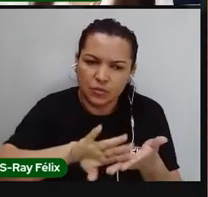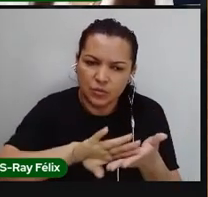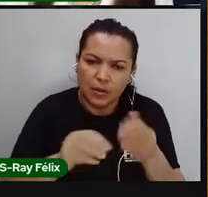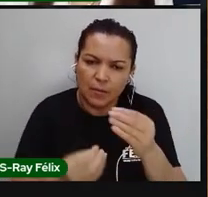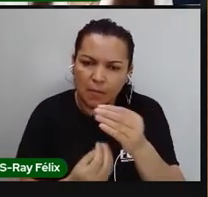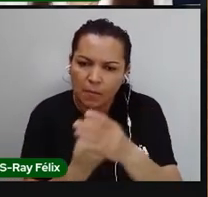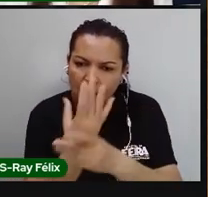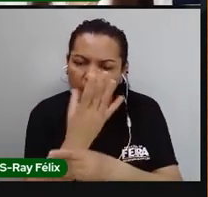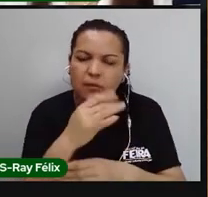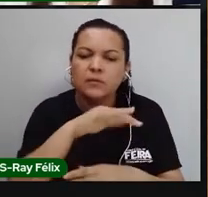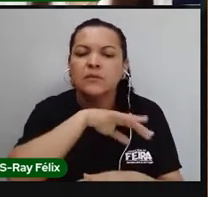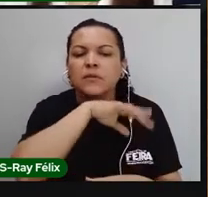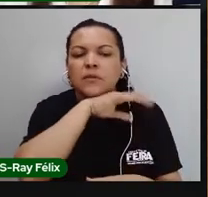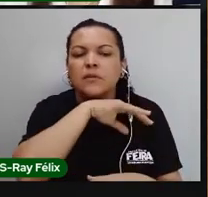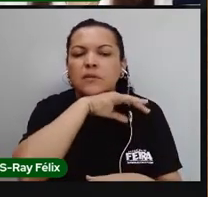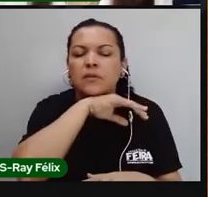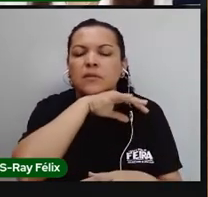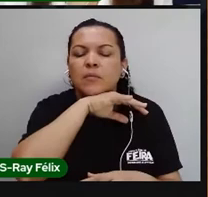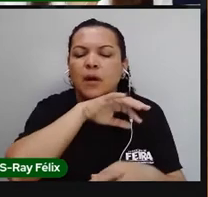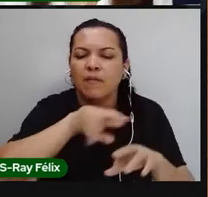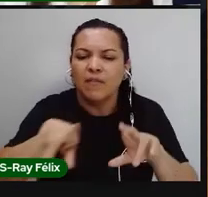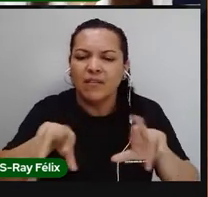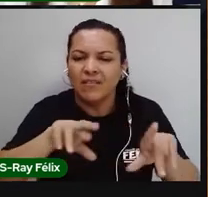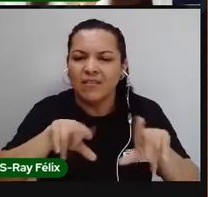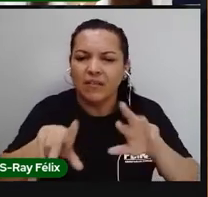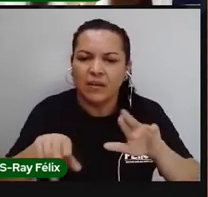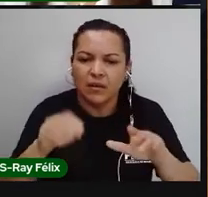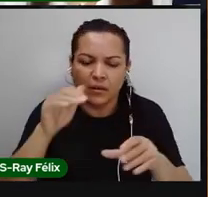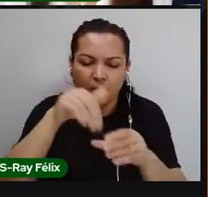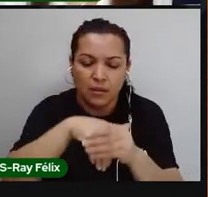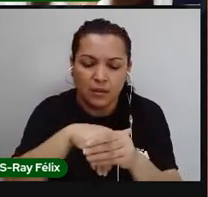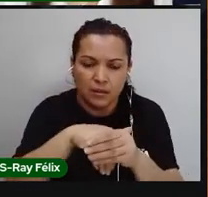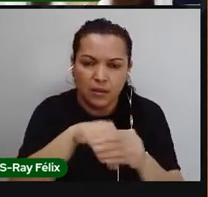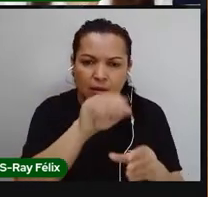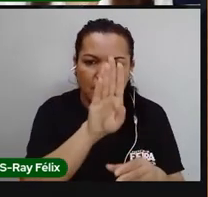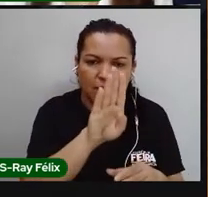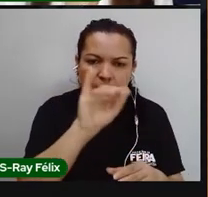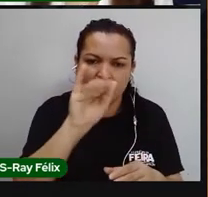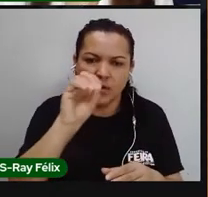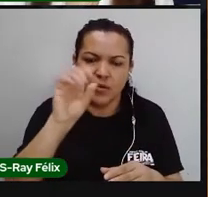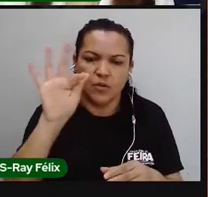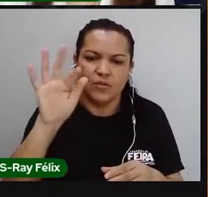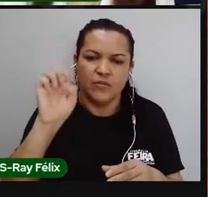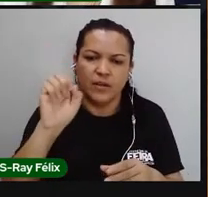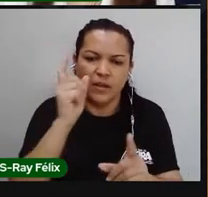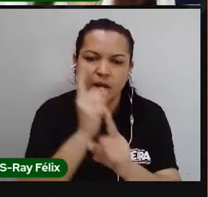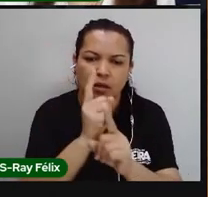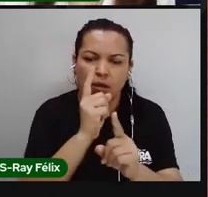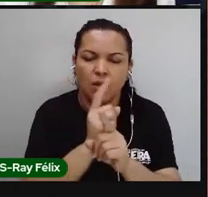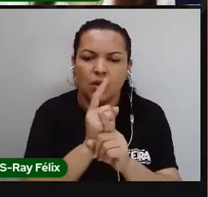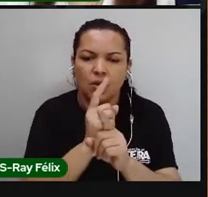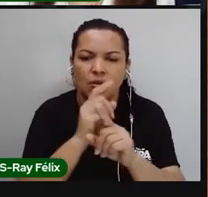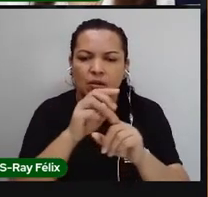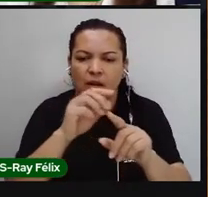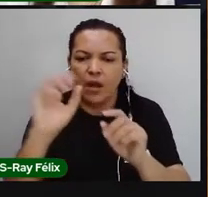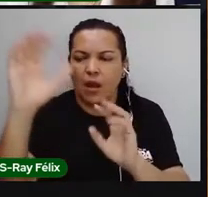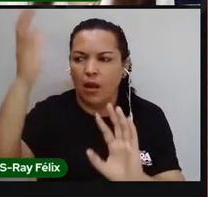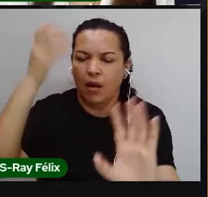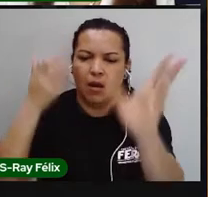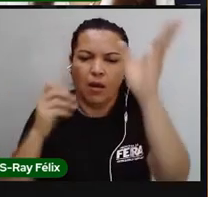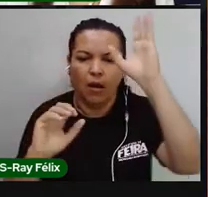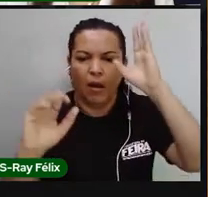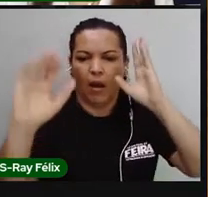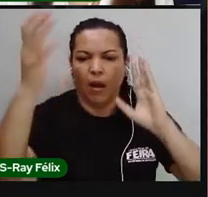fungos e as bactérias. Dentro da biosfera, encontramos diferentes ecossistemas, como os bosques, as